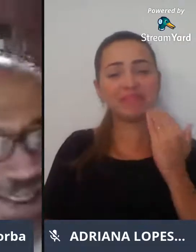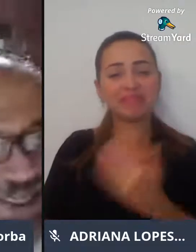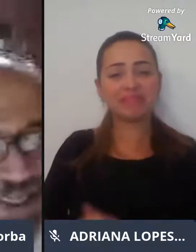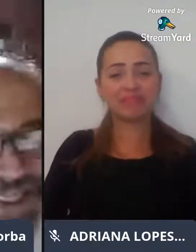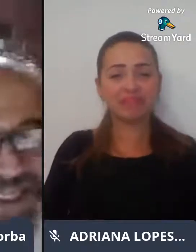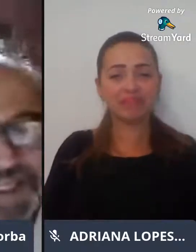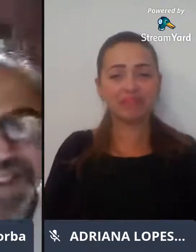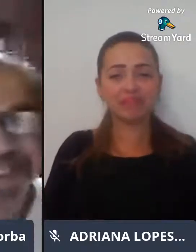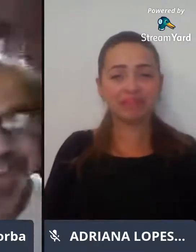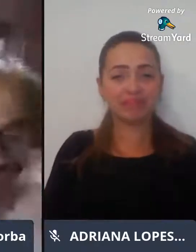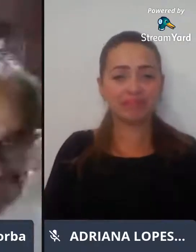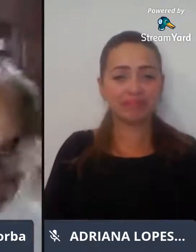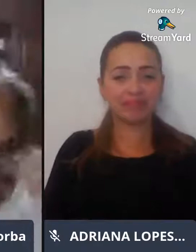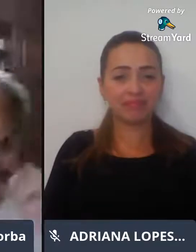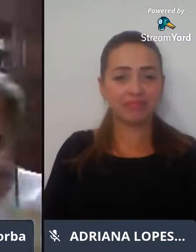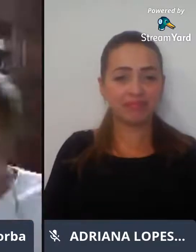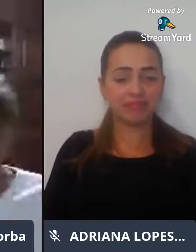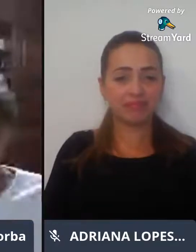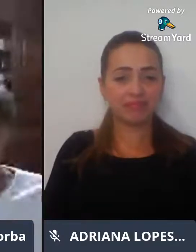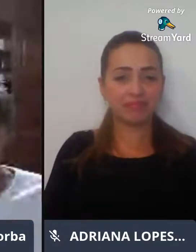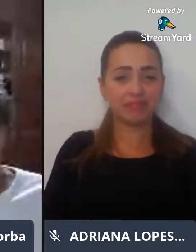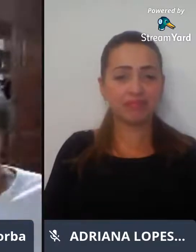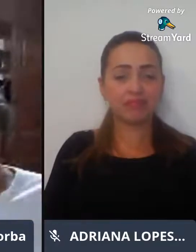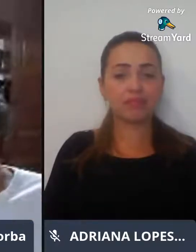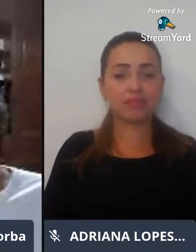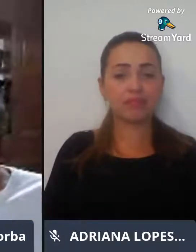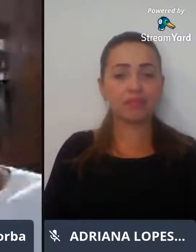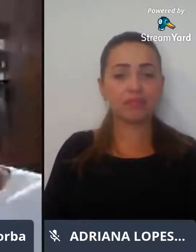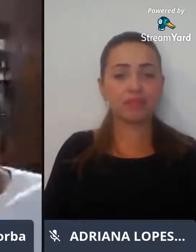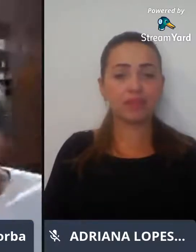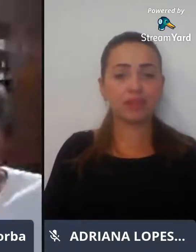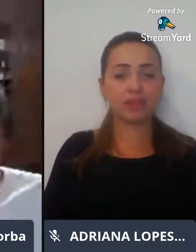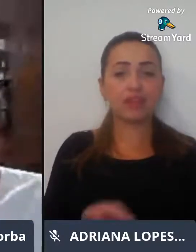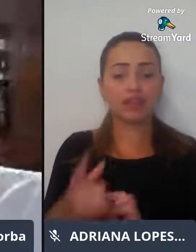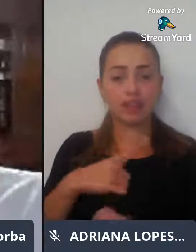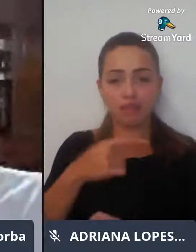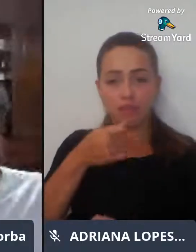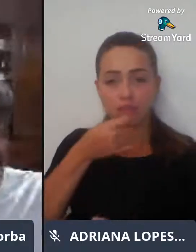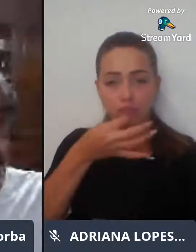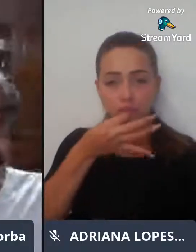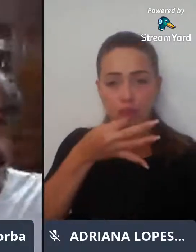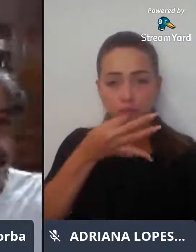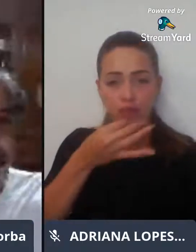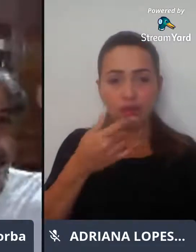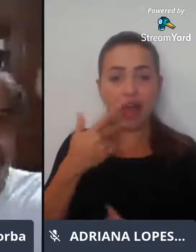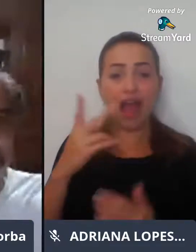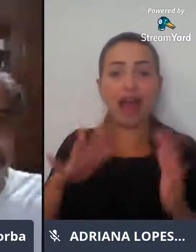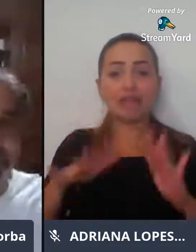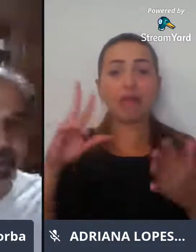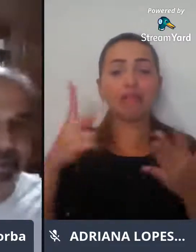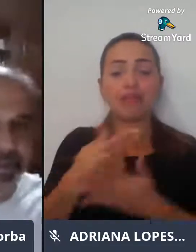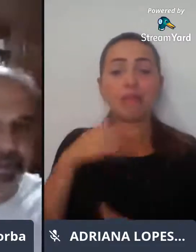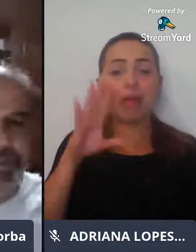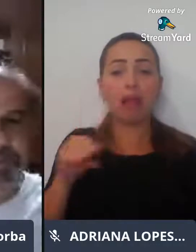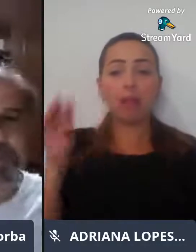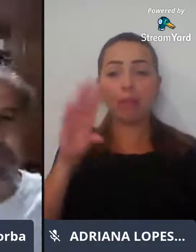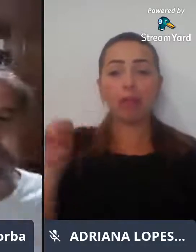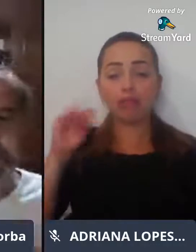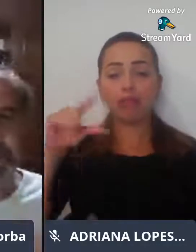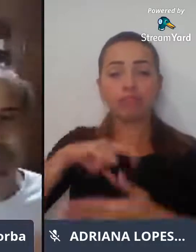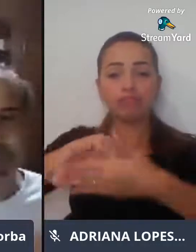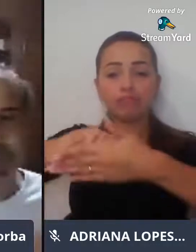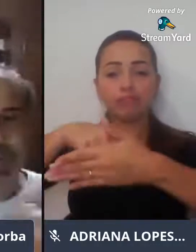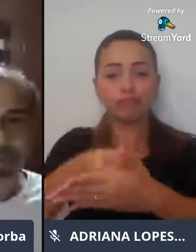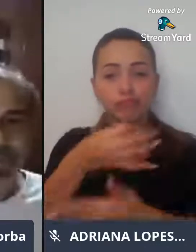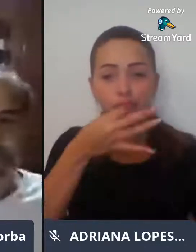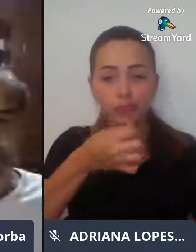Tá certo, então, Marcelo. Deixa eu ver se eu estou com o microfone ligado, que é o que a gente mais comete, essa gafe de estar com o microfone